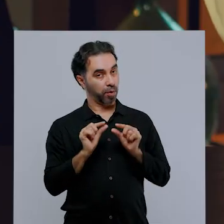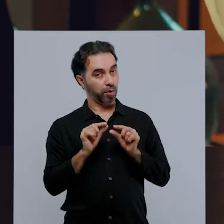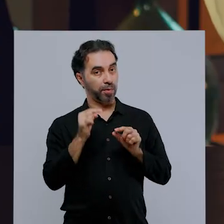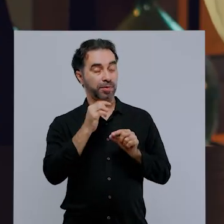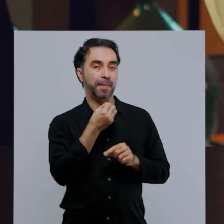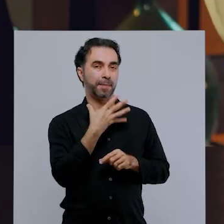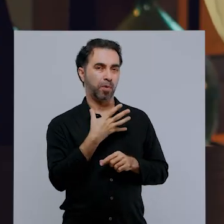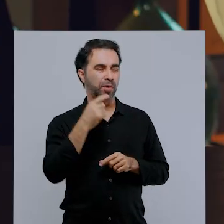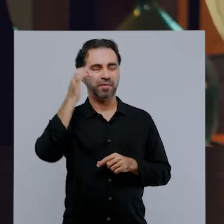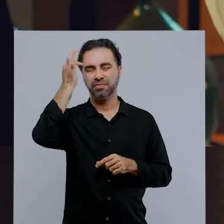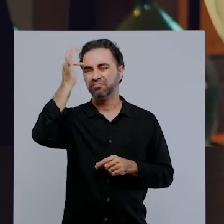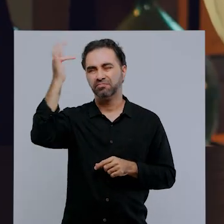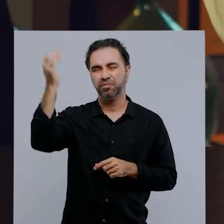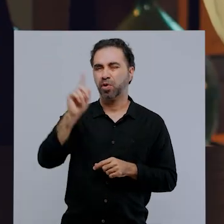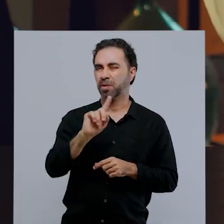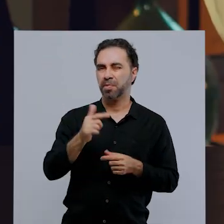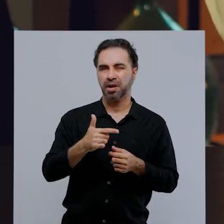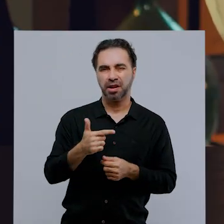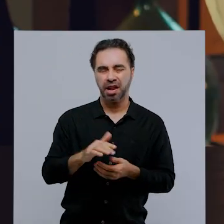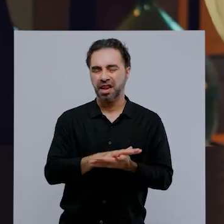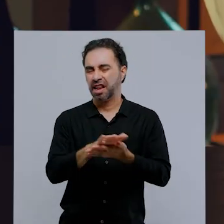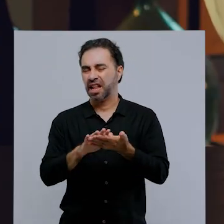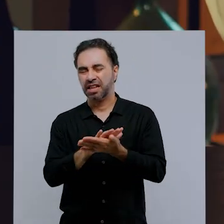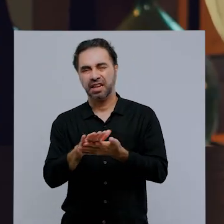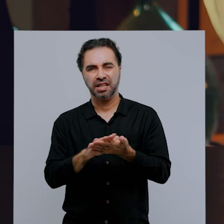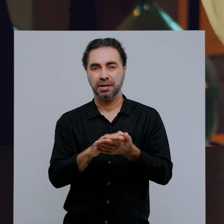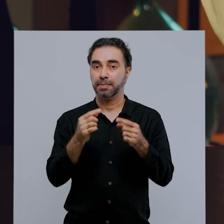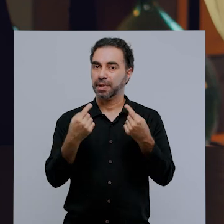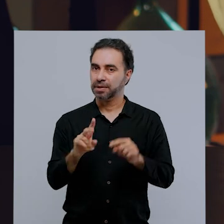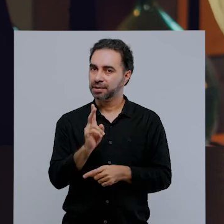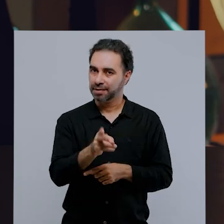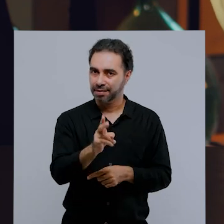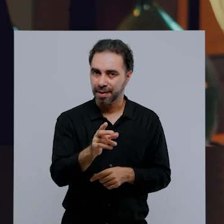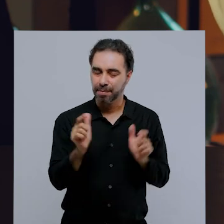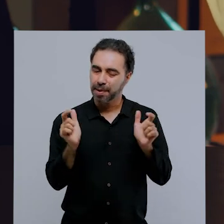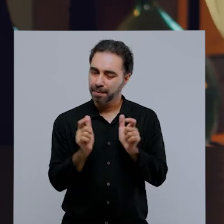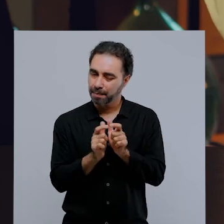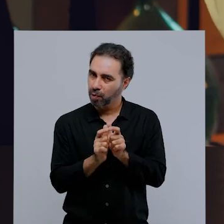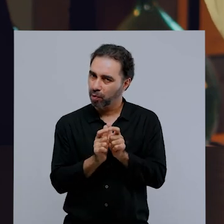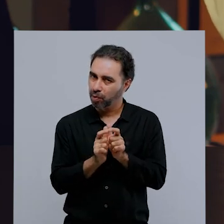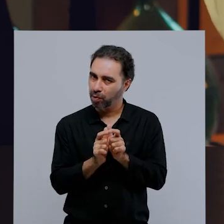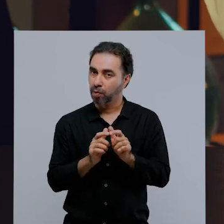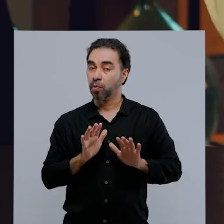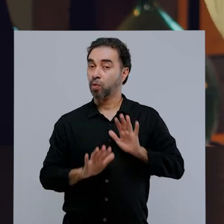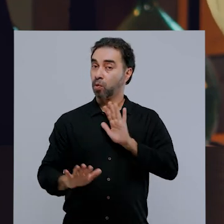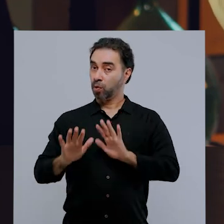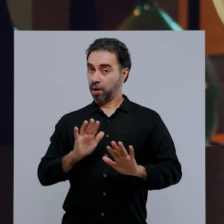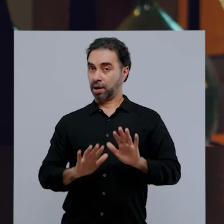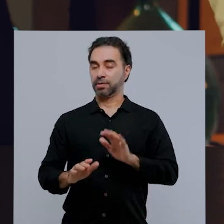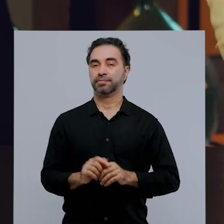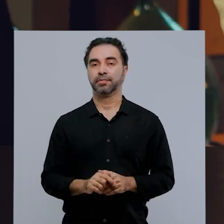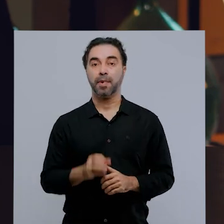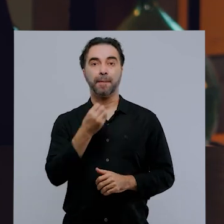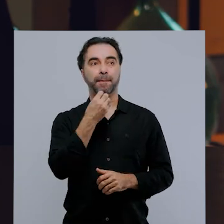dor de cabeça, não vai ter nada disso, tá? Mas sempre com moderação. Esse é um fator principal para tomar uma cachaça. Uma